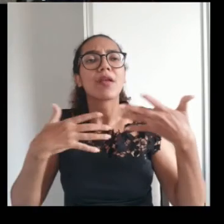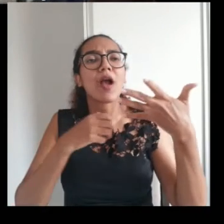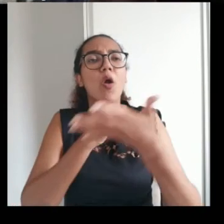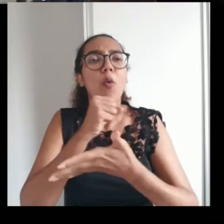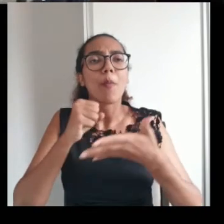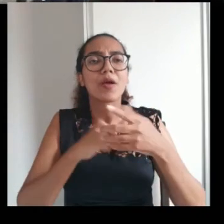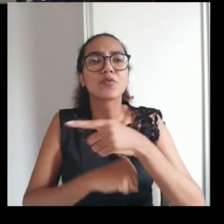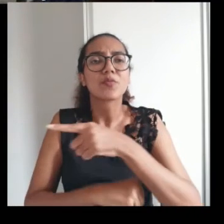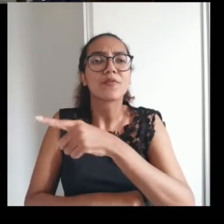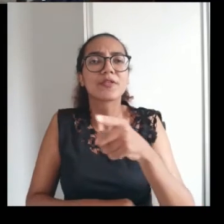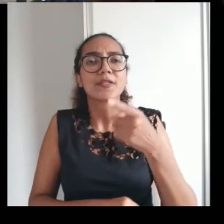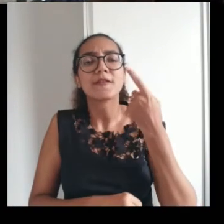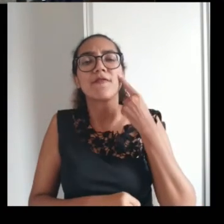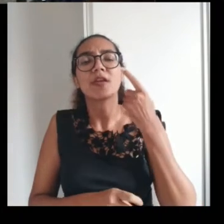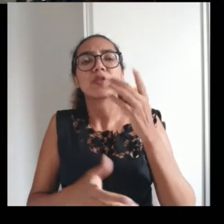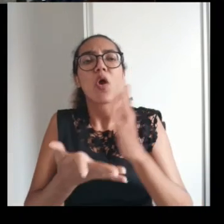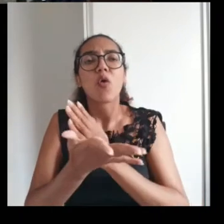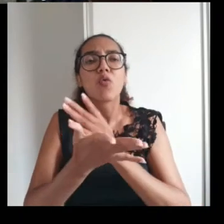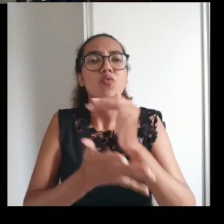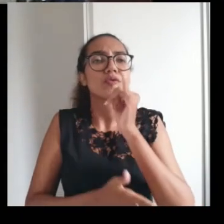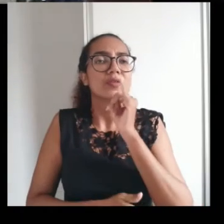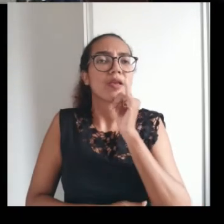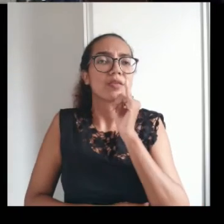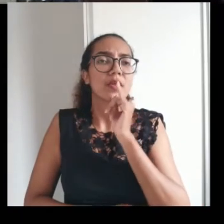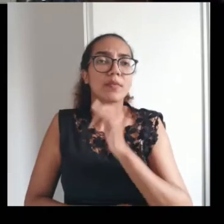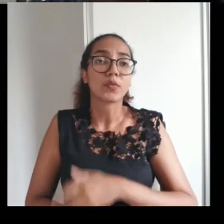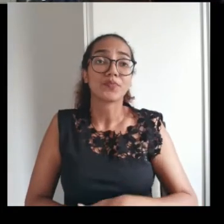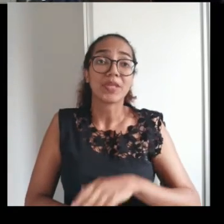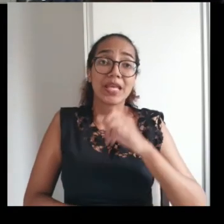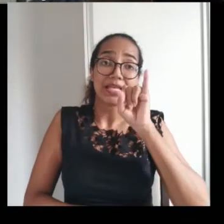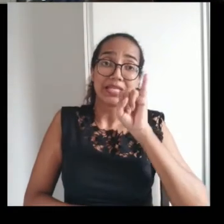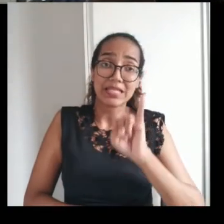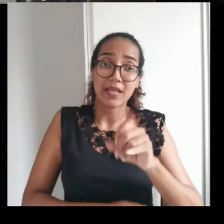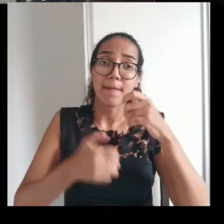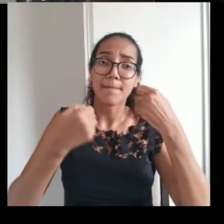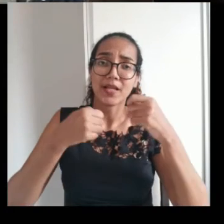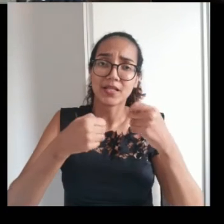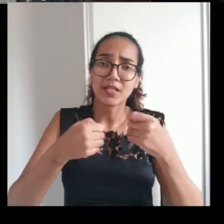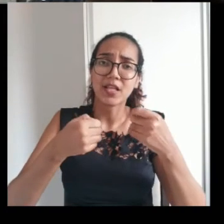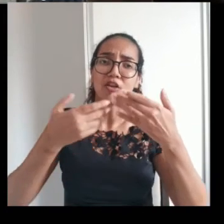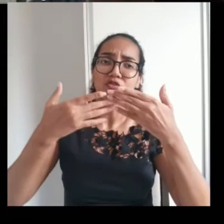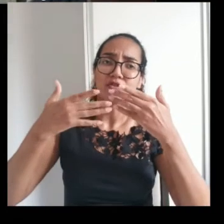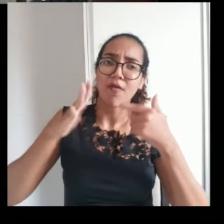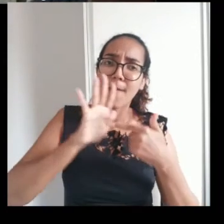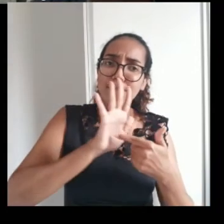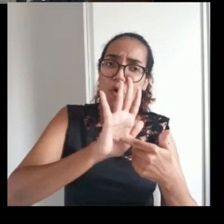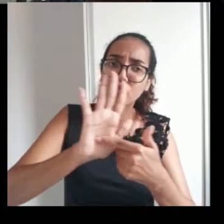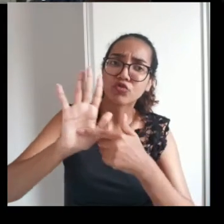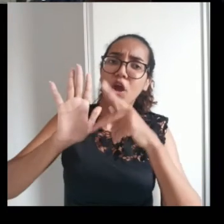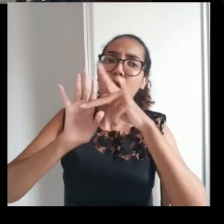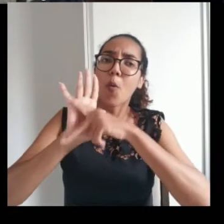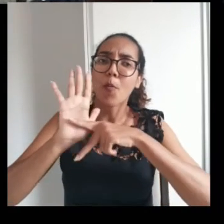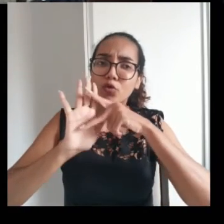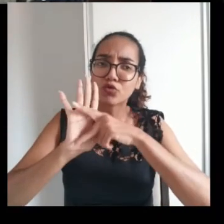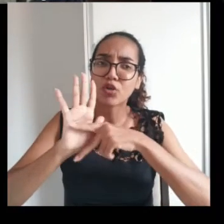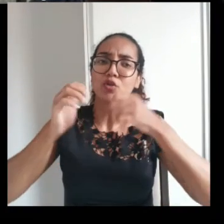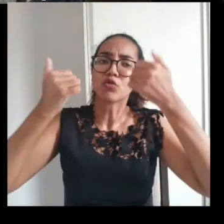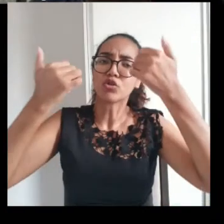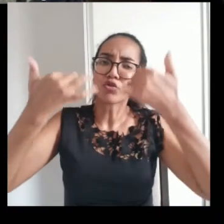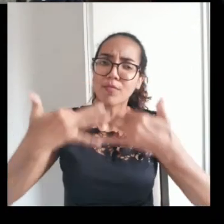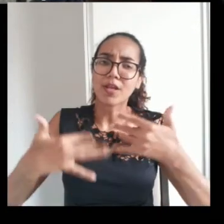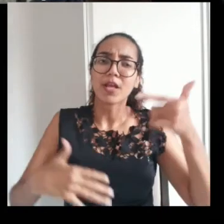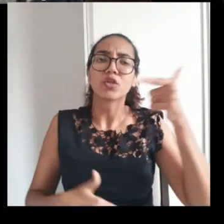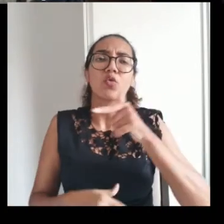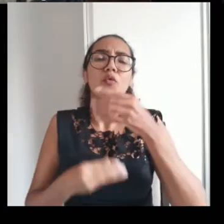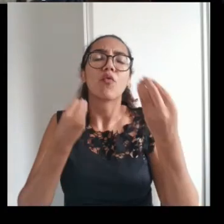projeto. Se precisar, a gente vai abrir aqui o projeto, mostra para vocês, explica novamente essa questão das camadas, tá certo?